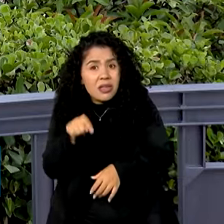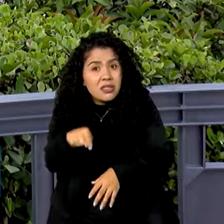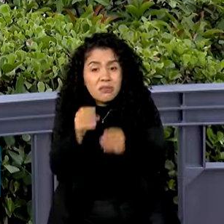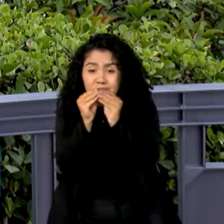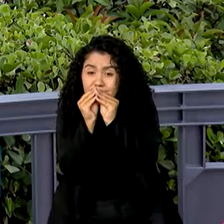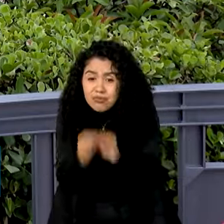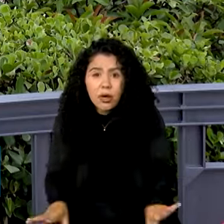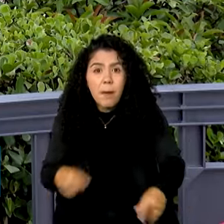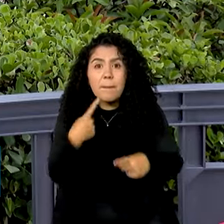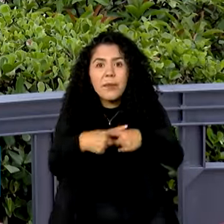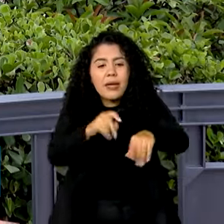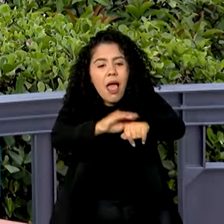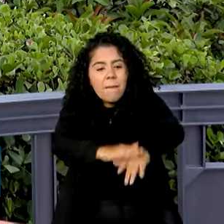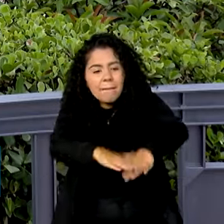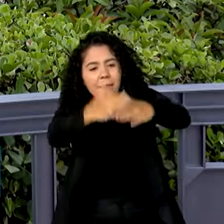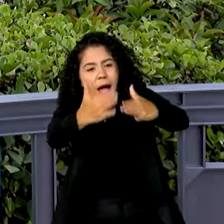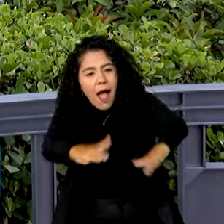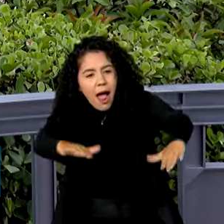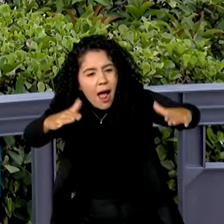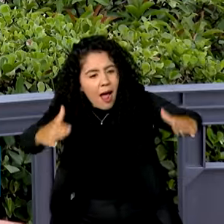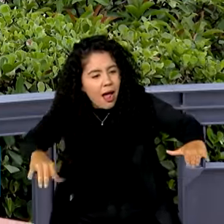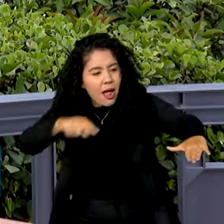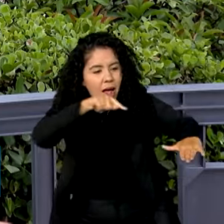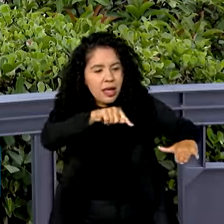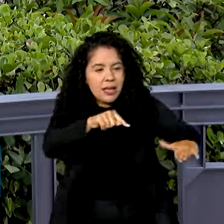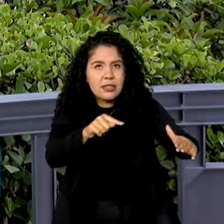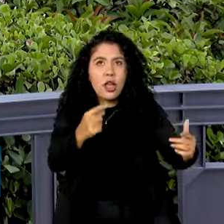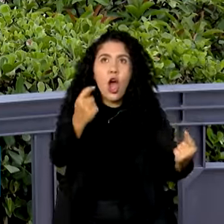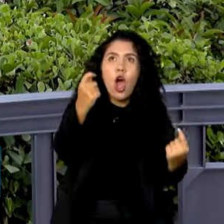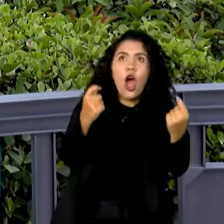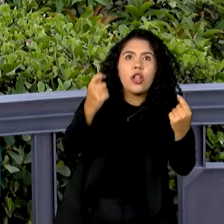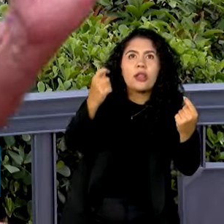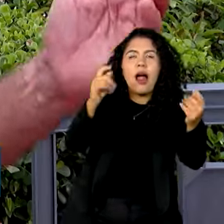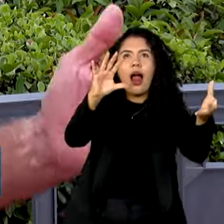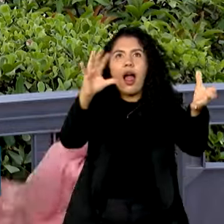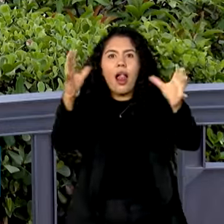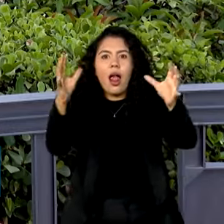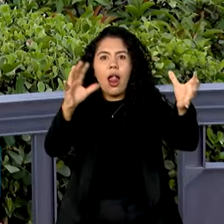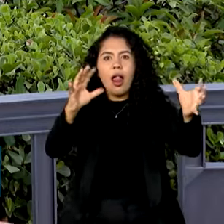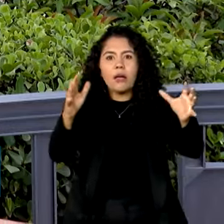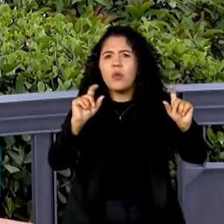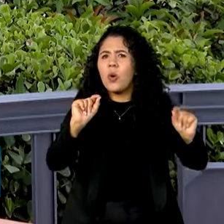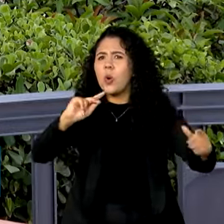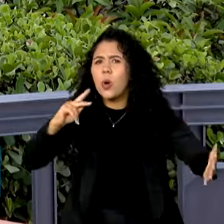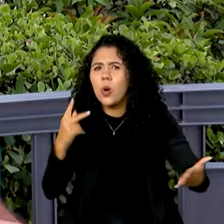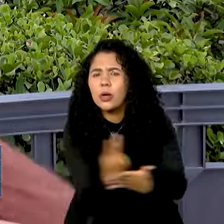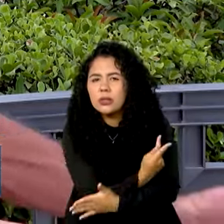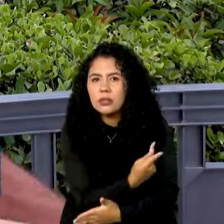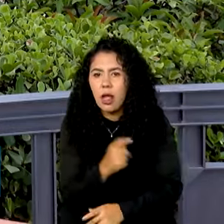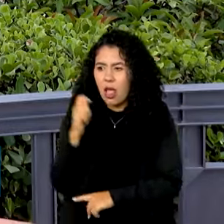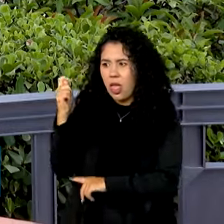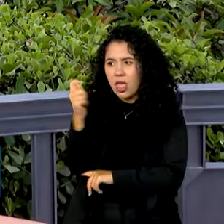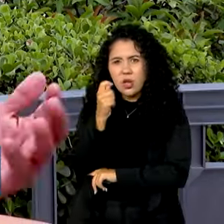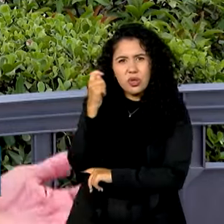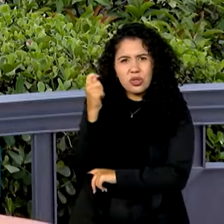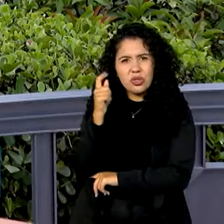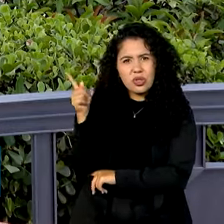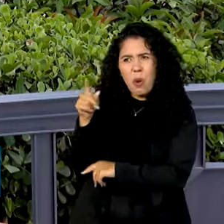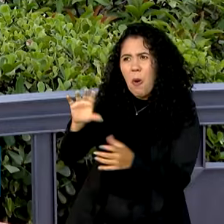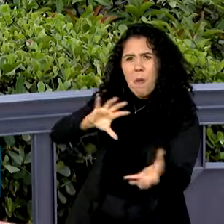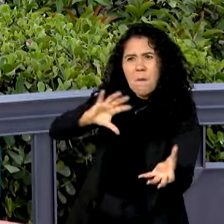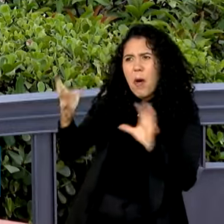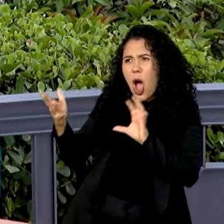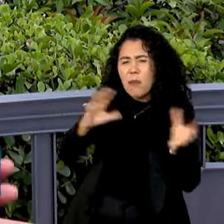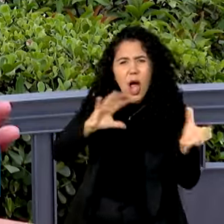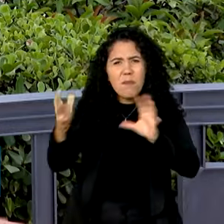mar é o verdadeiro controlador do clima. E o que está acontecendo? Rio Grande do Sul, todas essas catástrofes no mundo